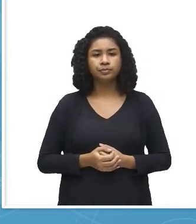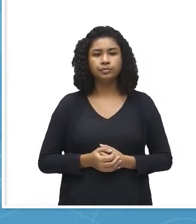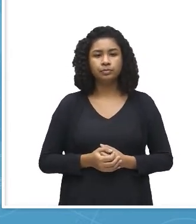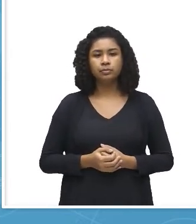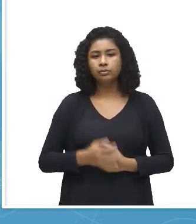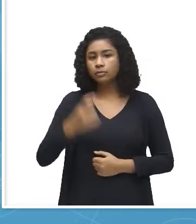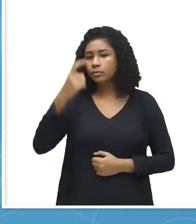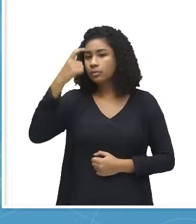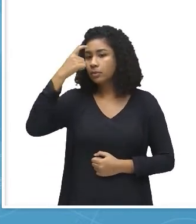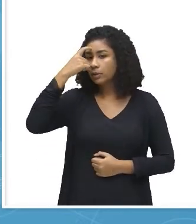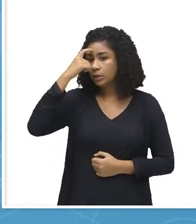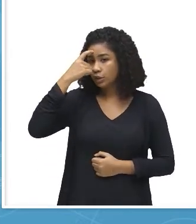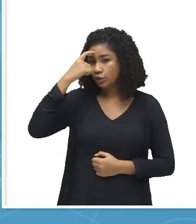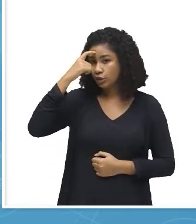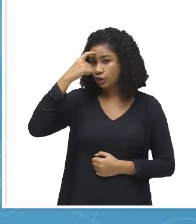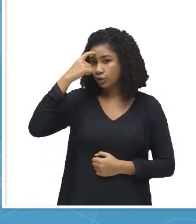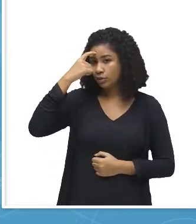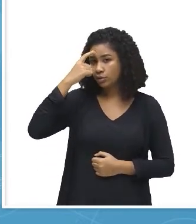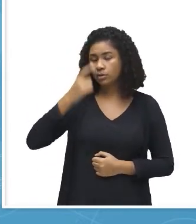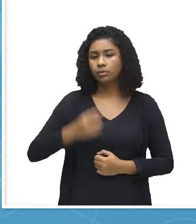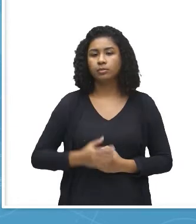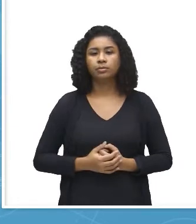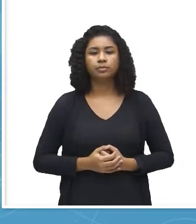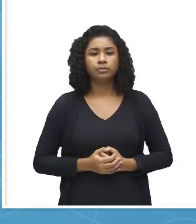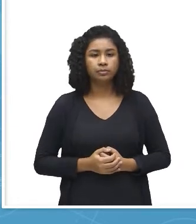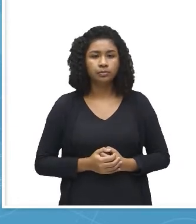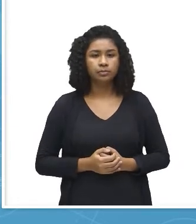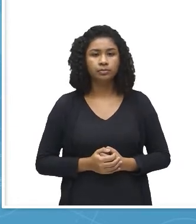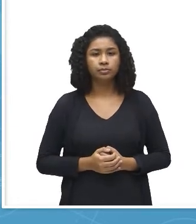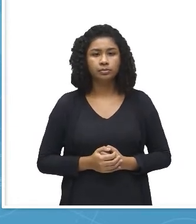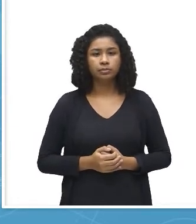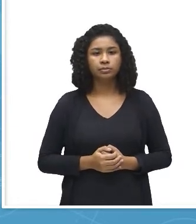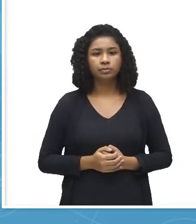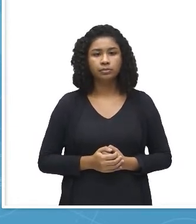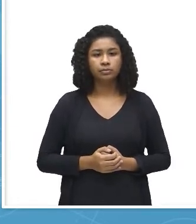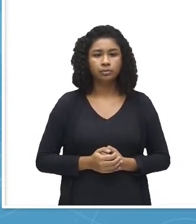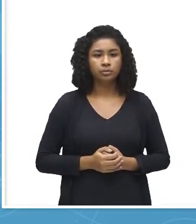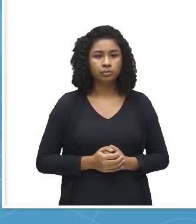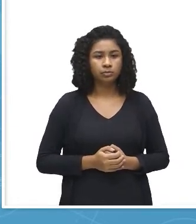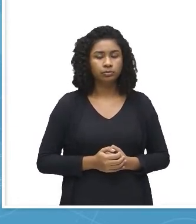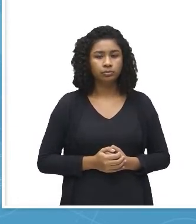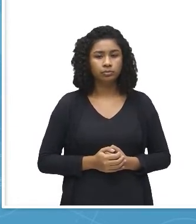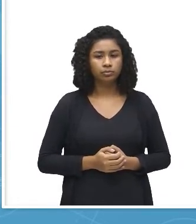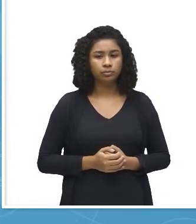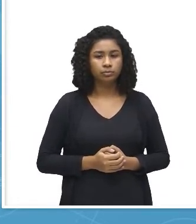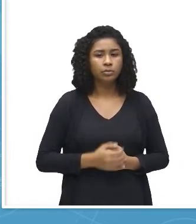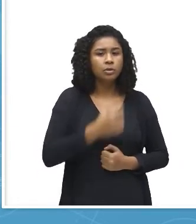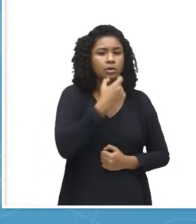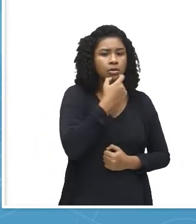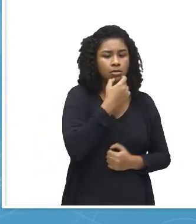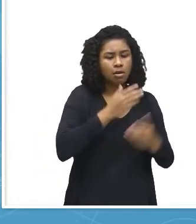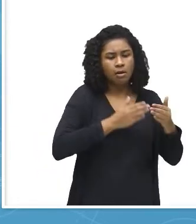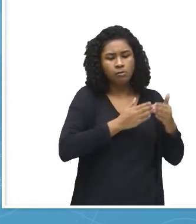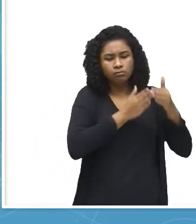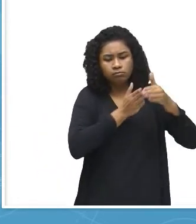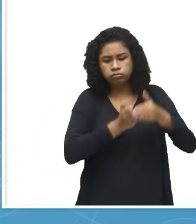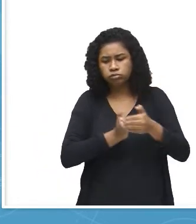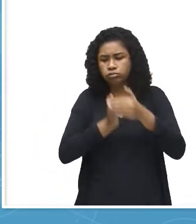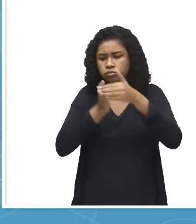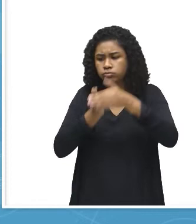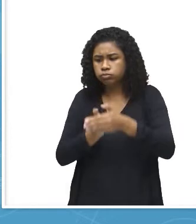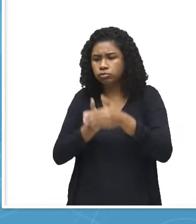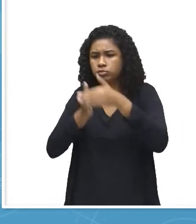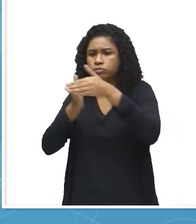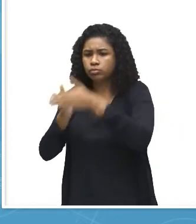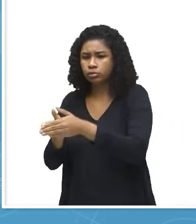dominação britânica na Índia. Os britânicos aportavam no litoral da Índia pela primeira vez no século XVII.